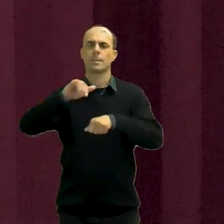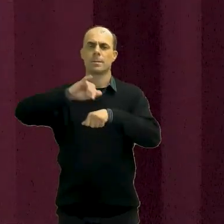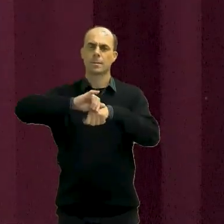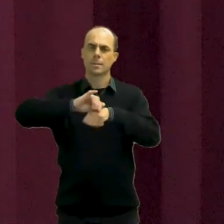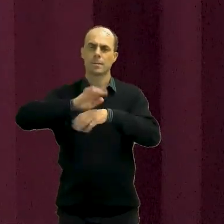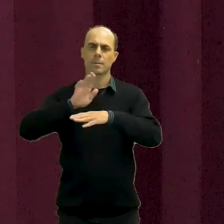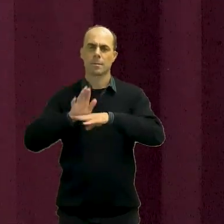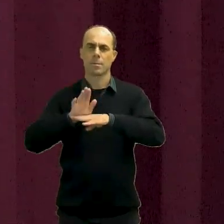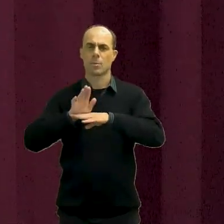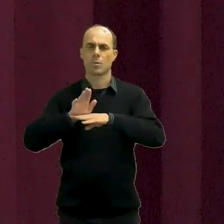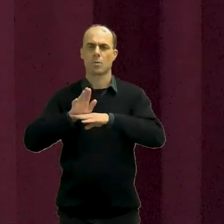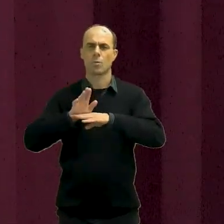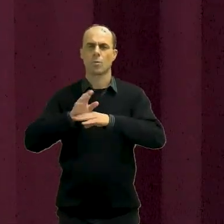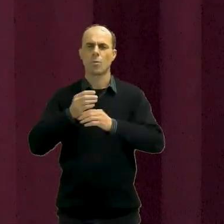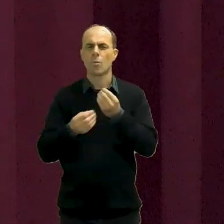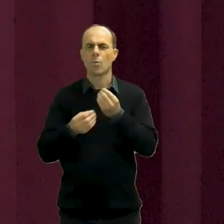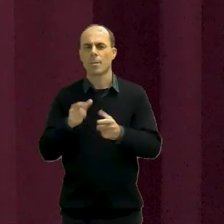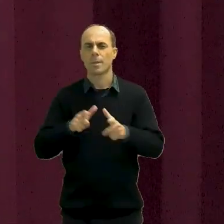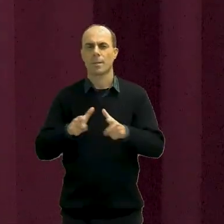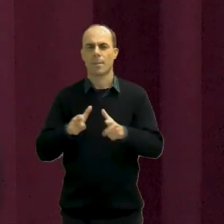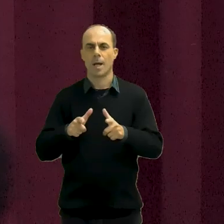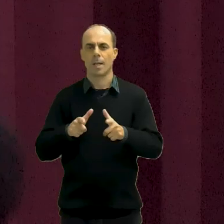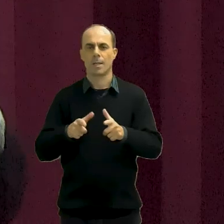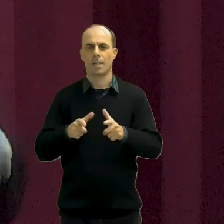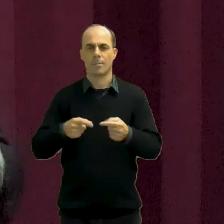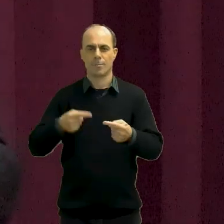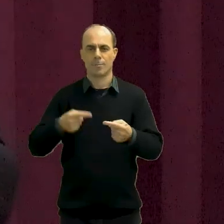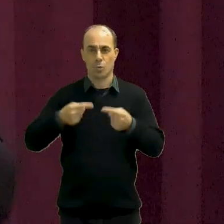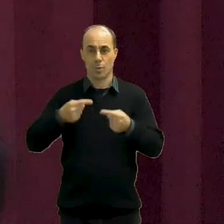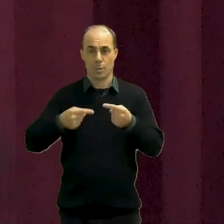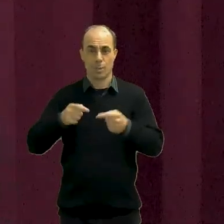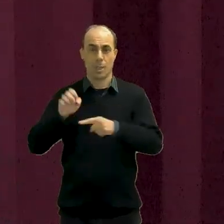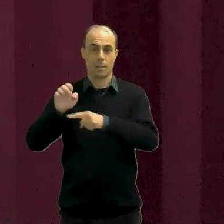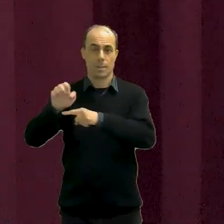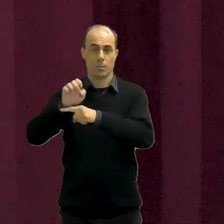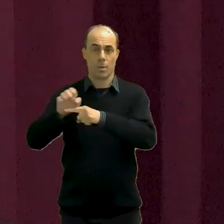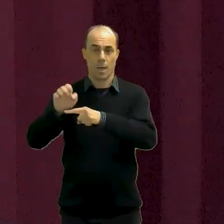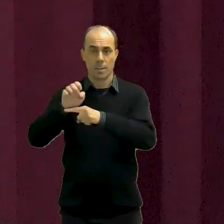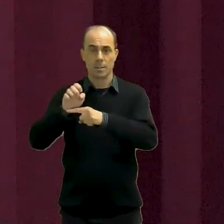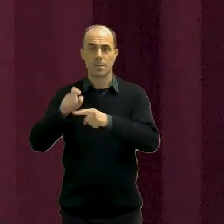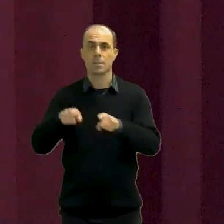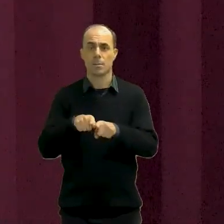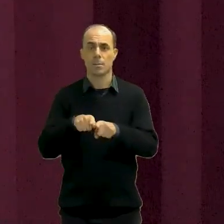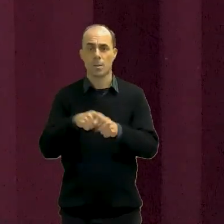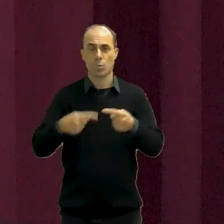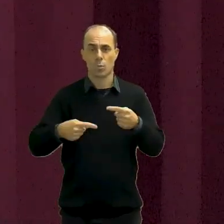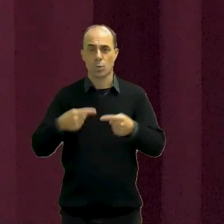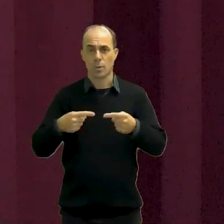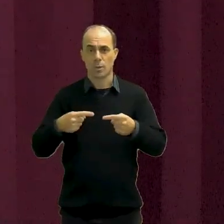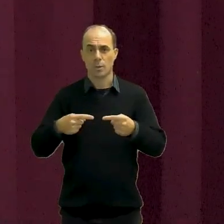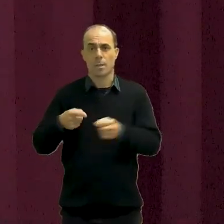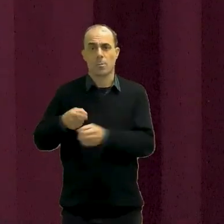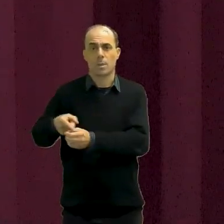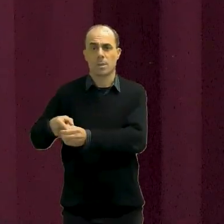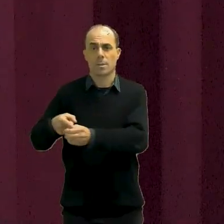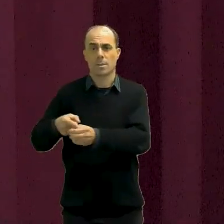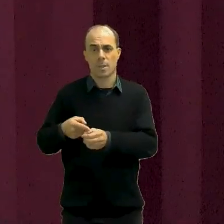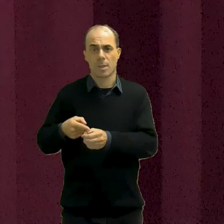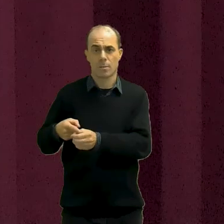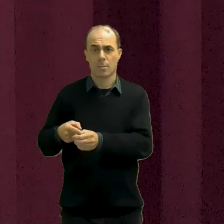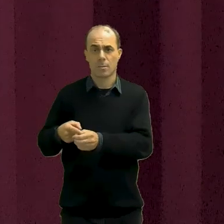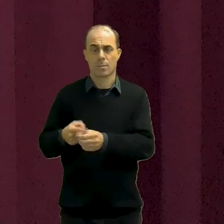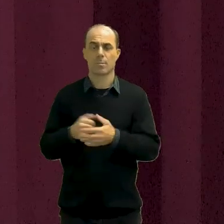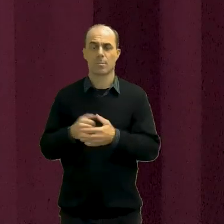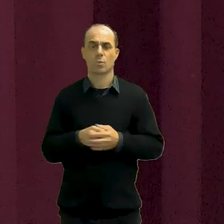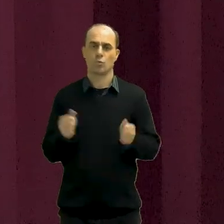ele atua nas políticas estaduais e municipais junto aos conselhos municipais da pessoa com deficiência